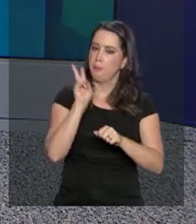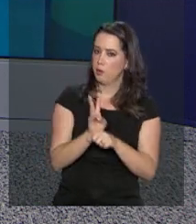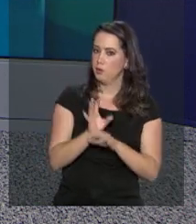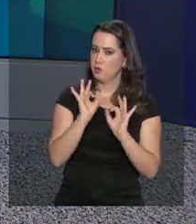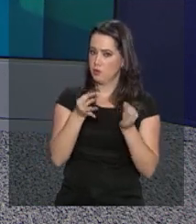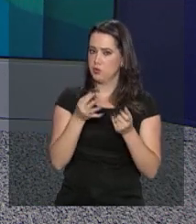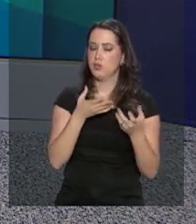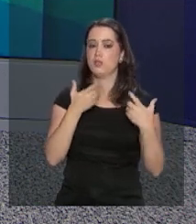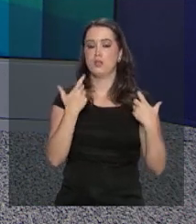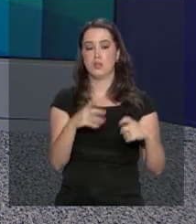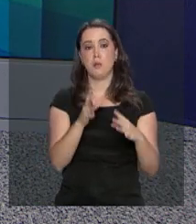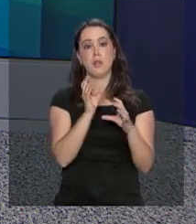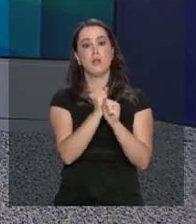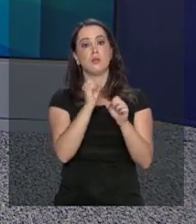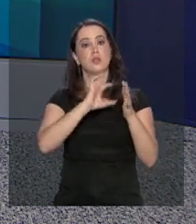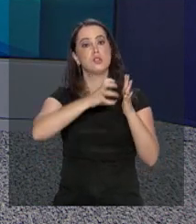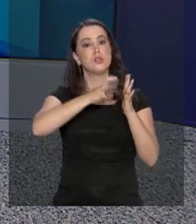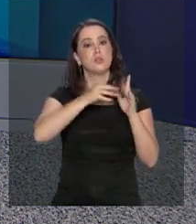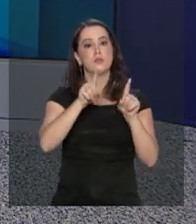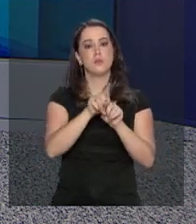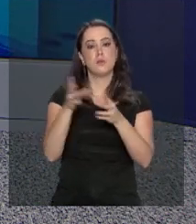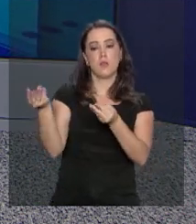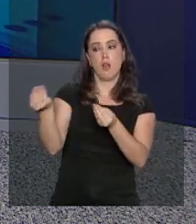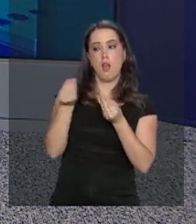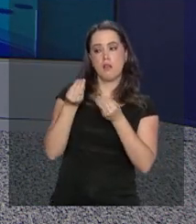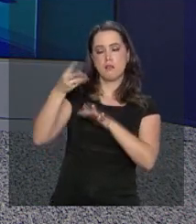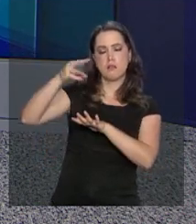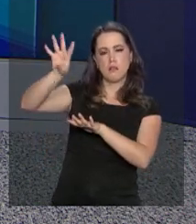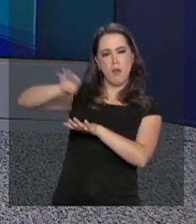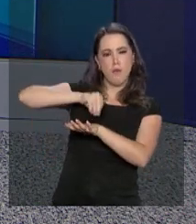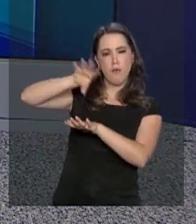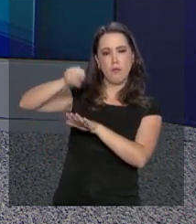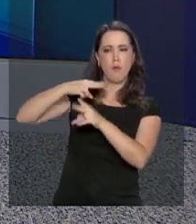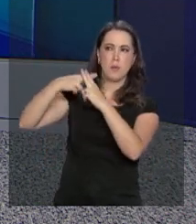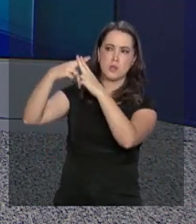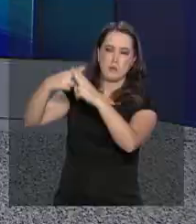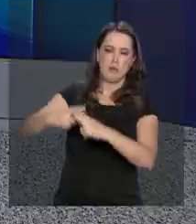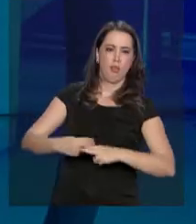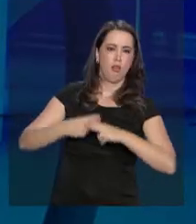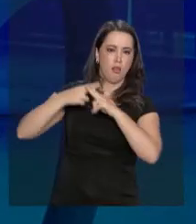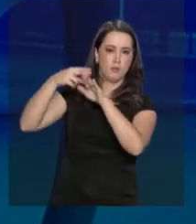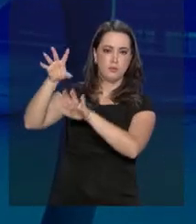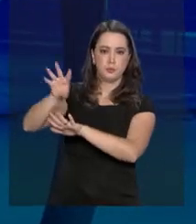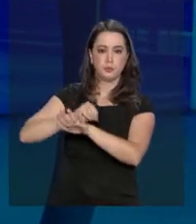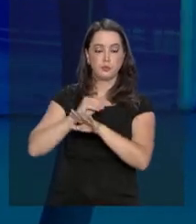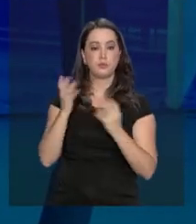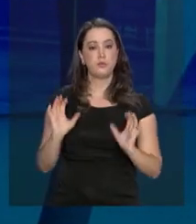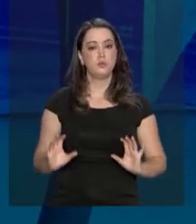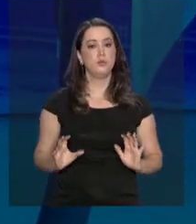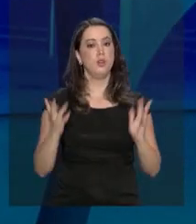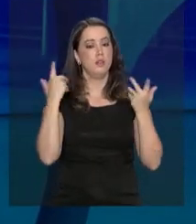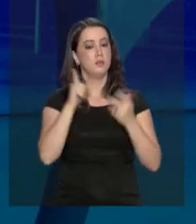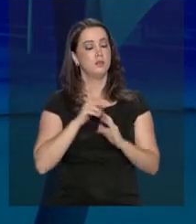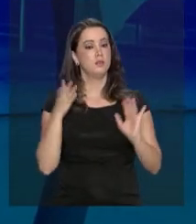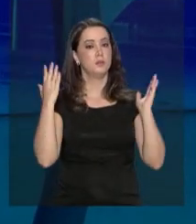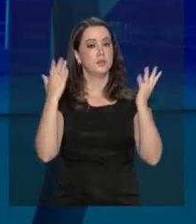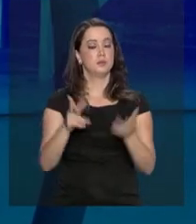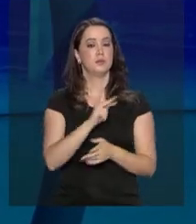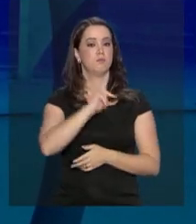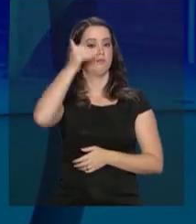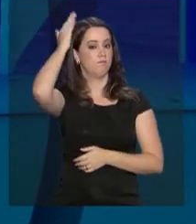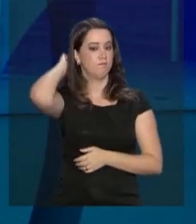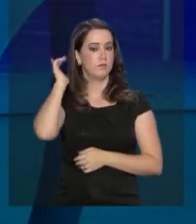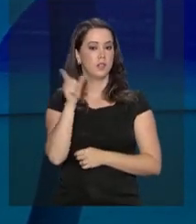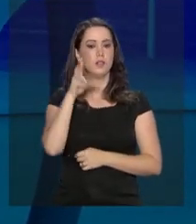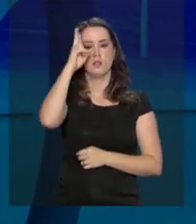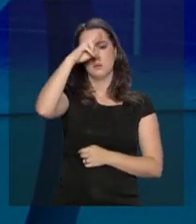processar as imagens, as informações recebidas pelo satélite. A cerimônia contou com a participação do presidente